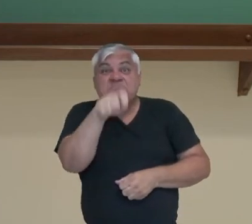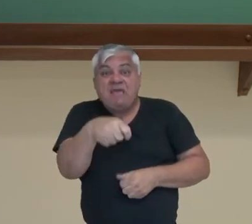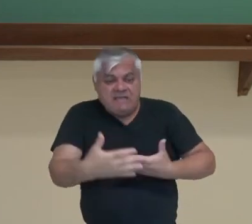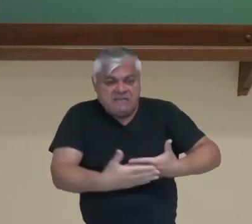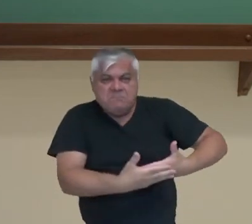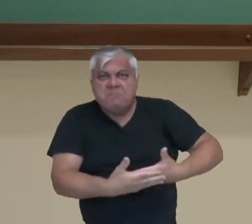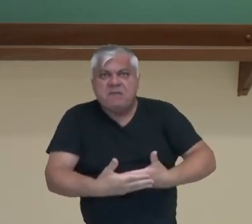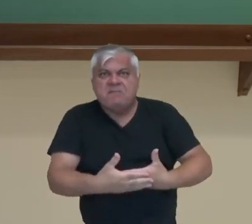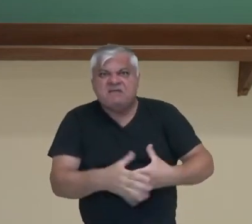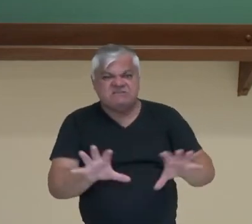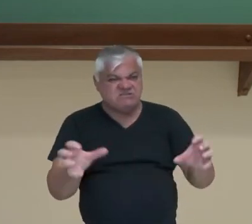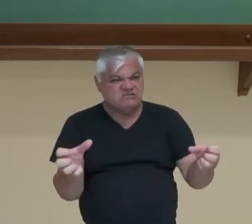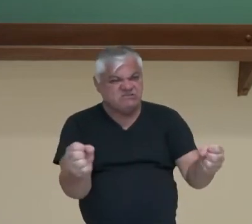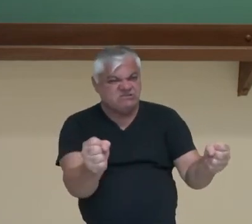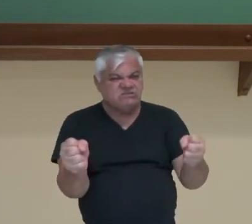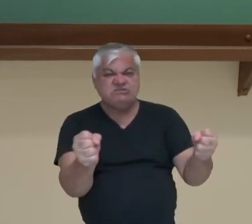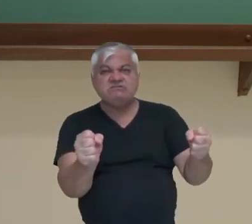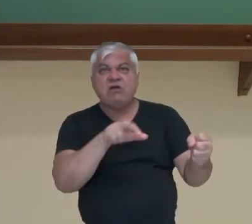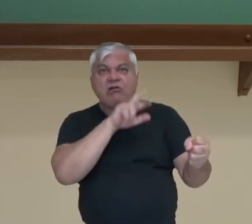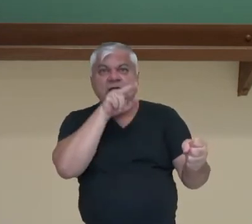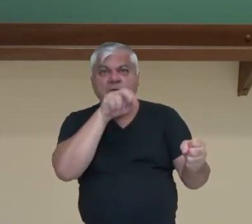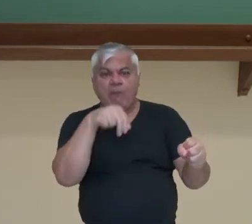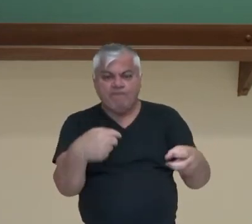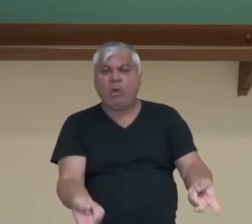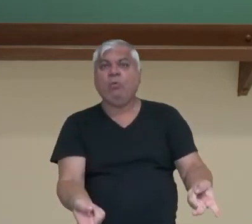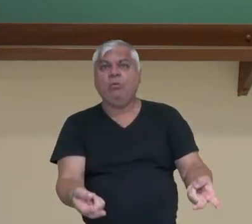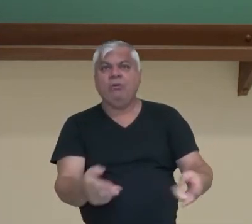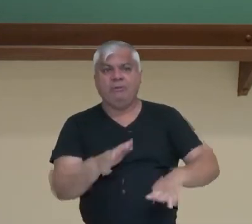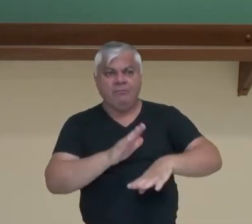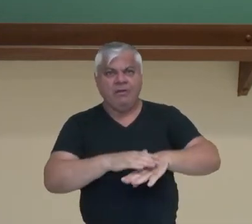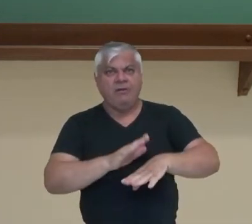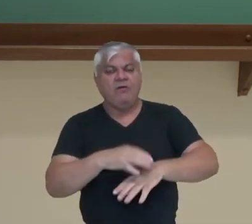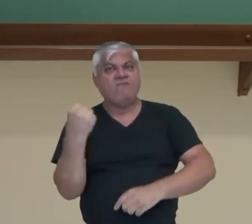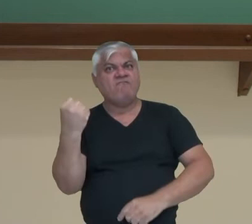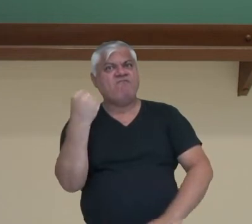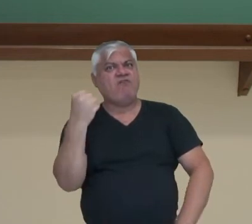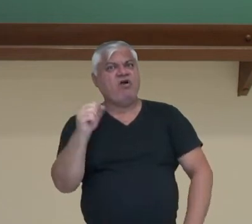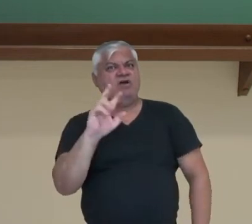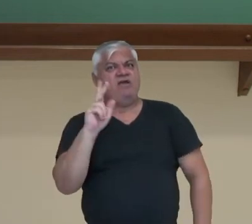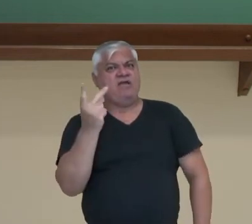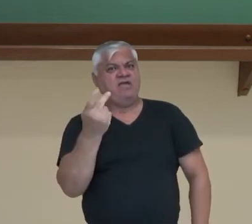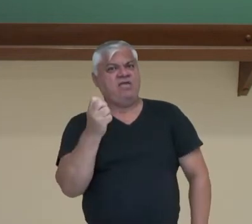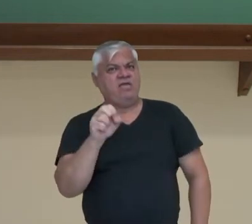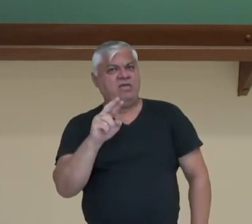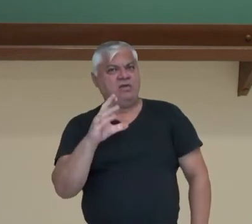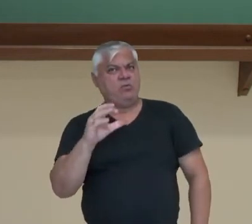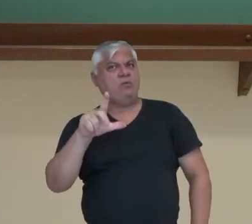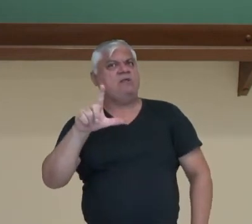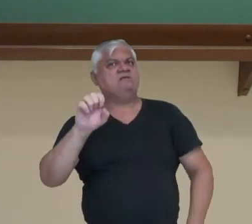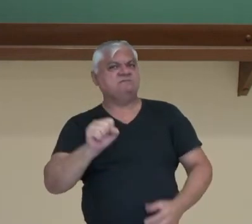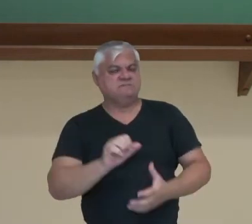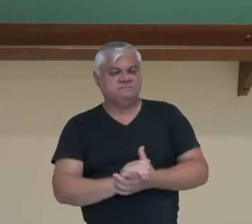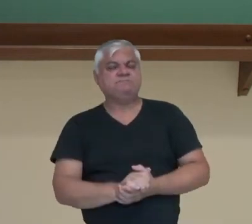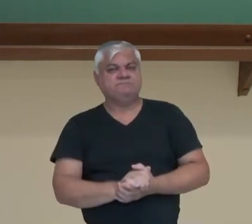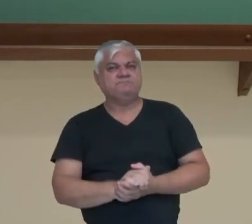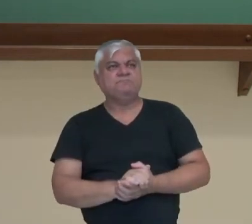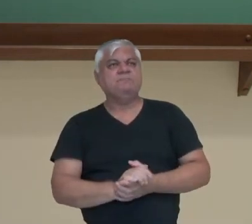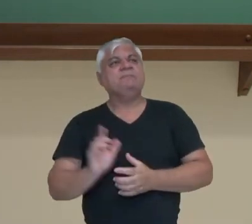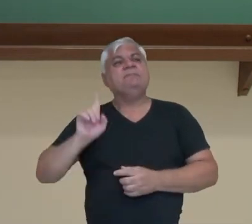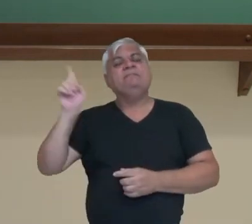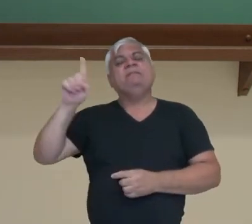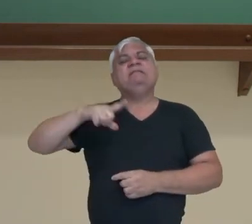o poder do Hércules? Só para vocês terem uma noção, certo? Então aí, então são divindades, né?